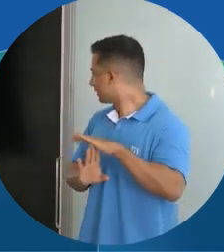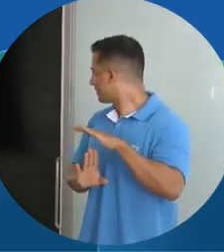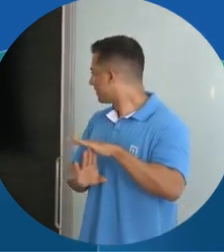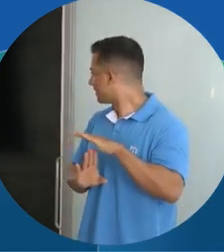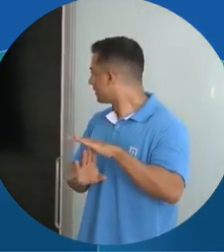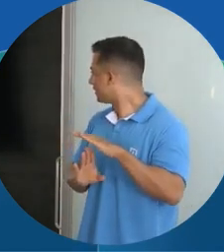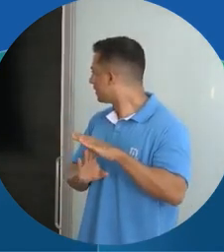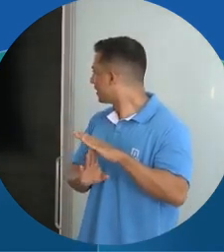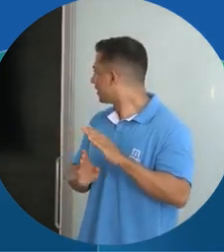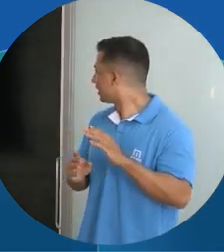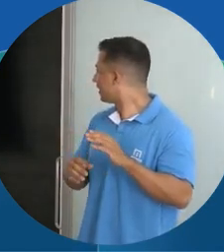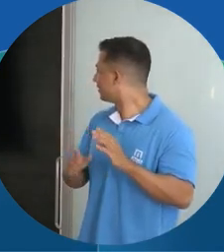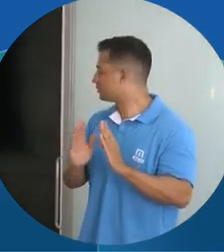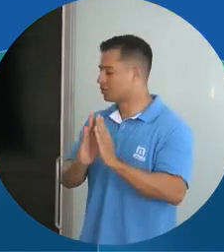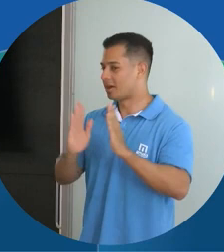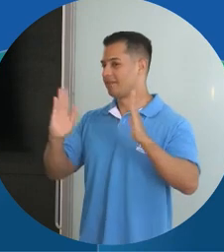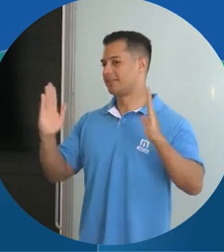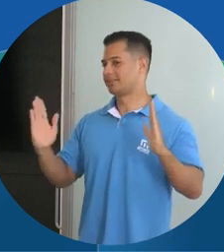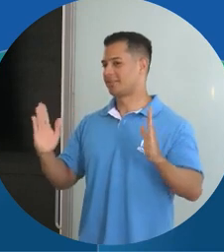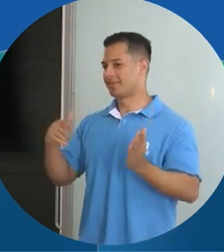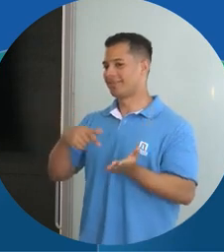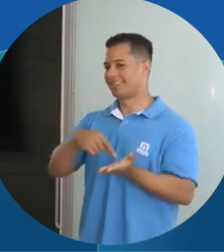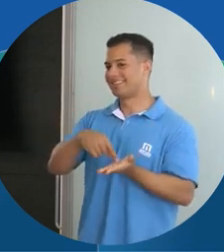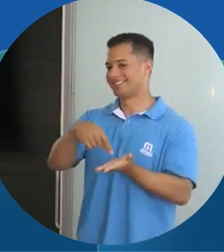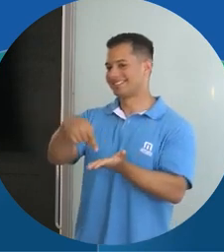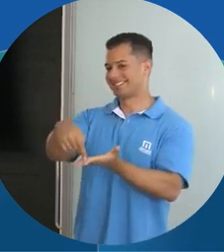pelo afastamento da estaca, mas pelo